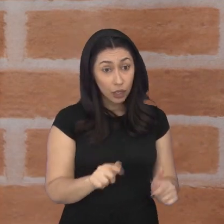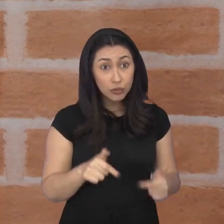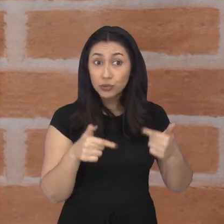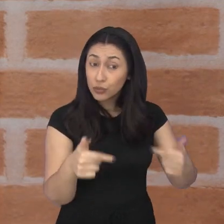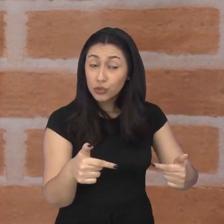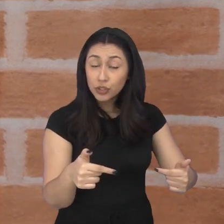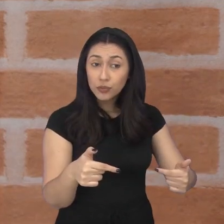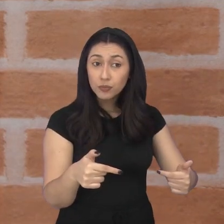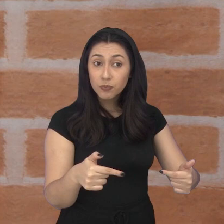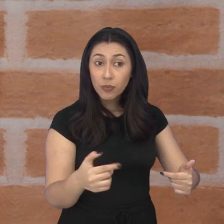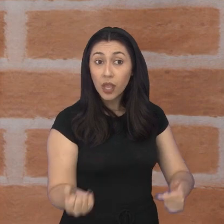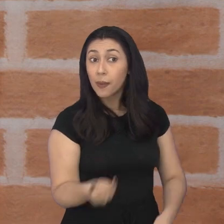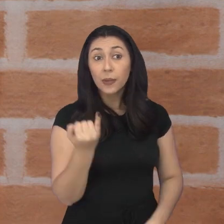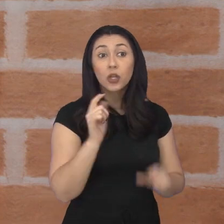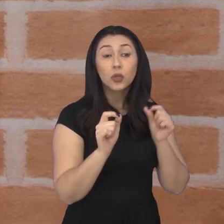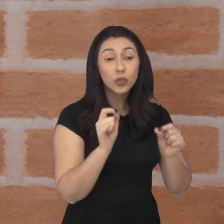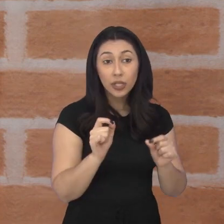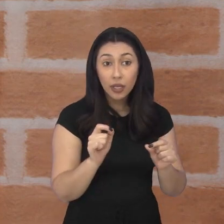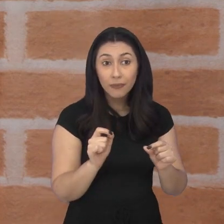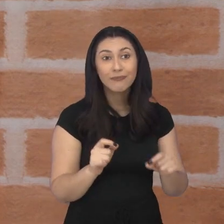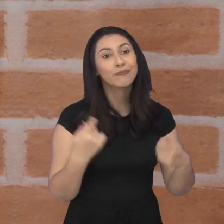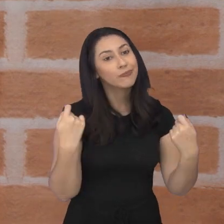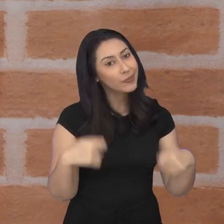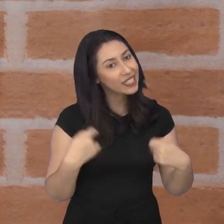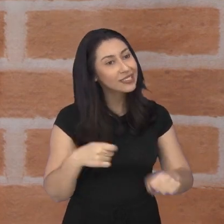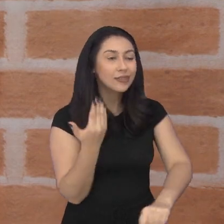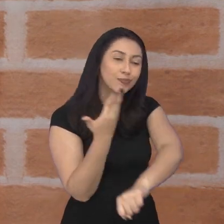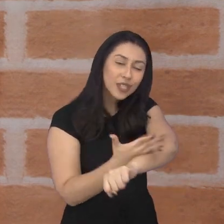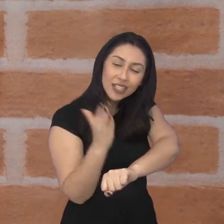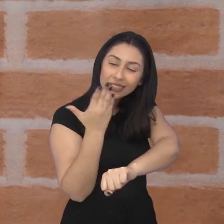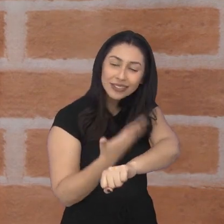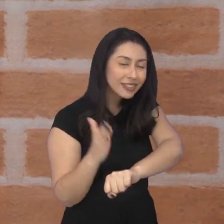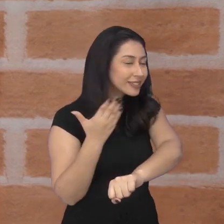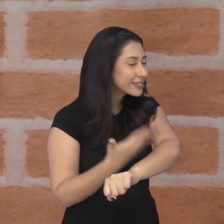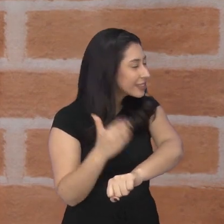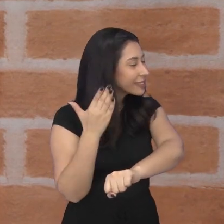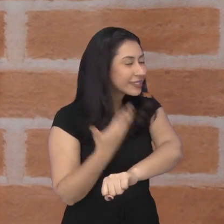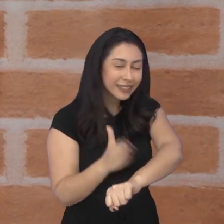que é importante? Se você quiser qualquer coisa na vida, tem que treinar.